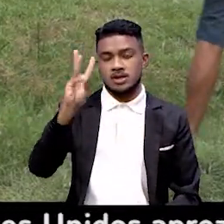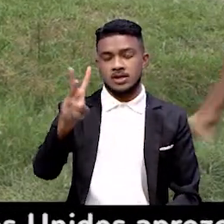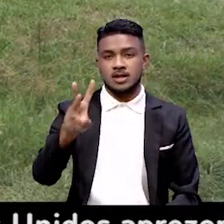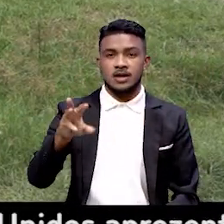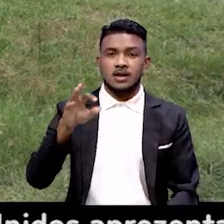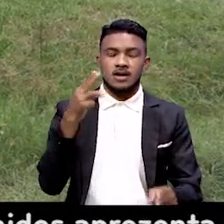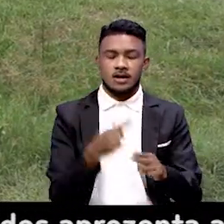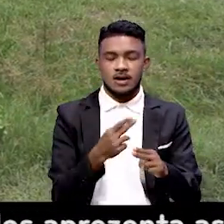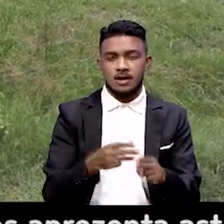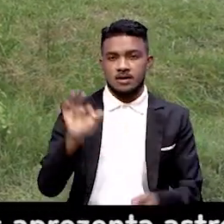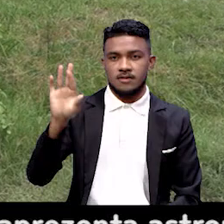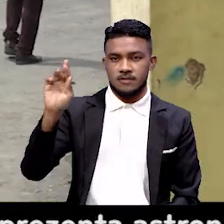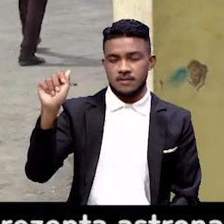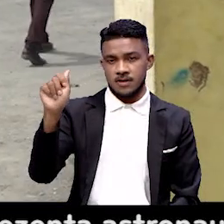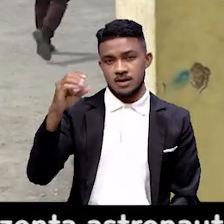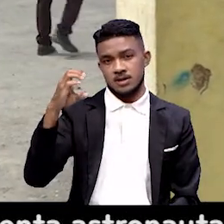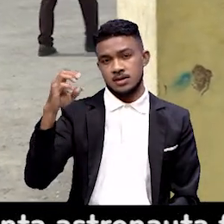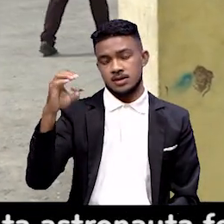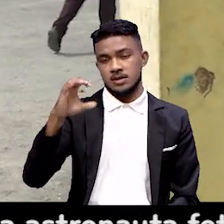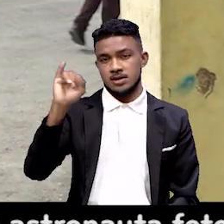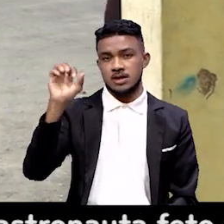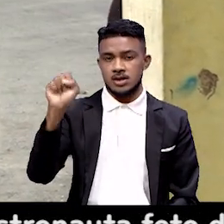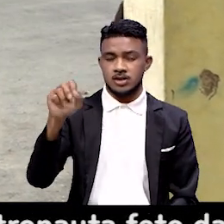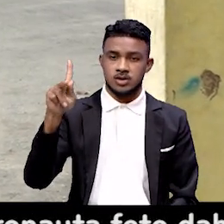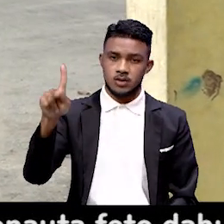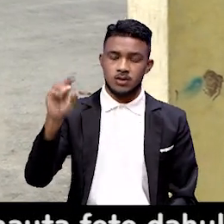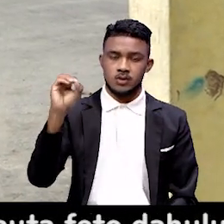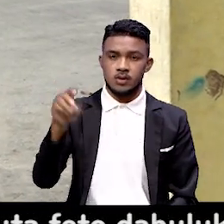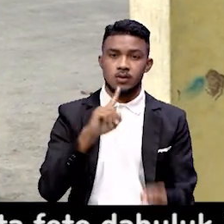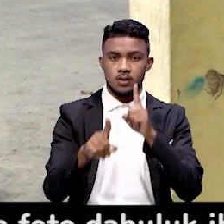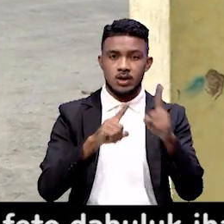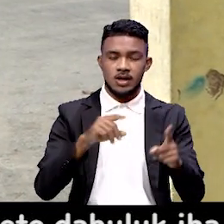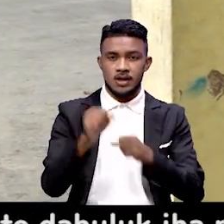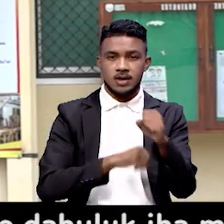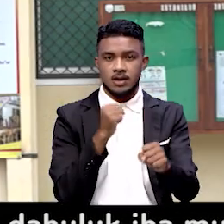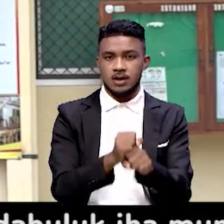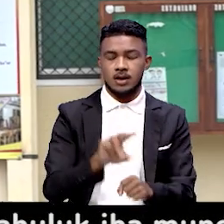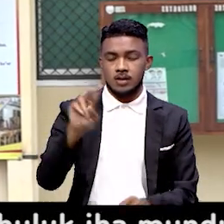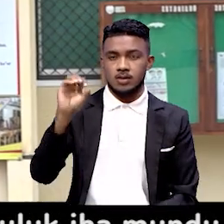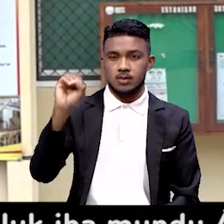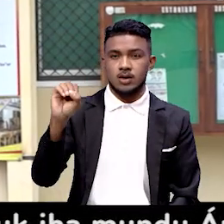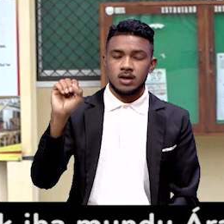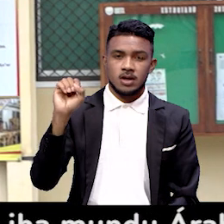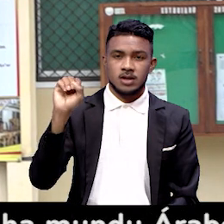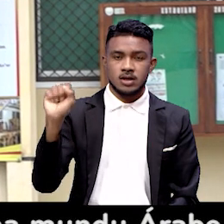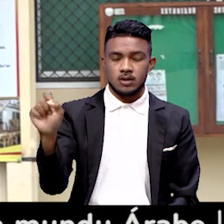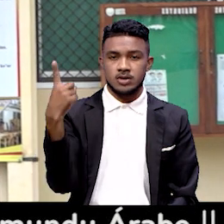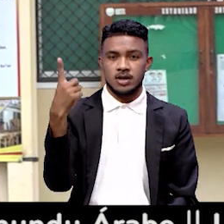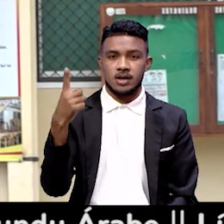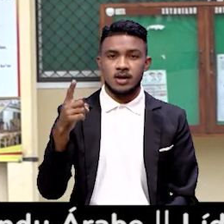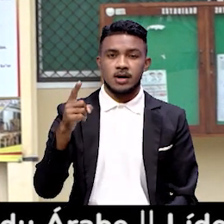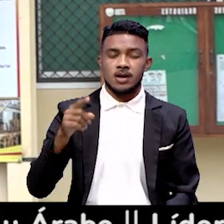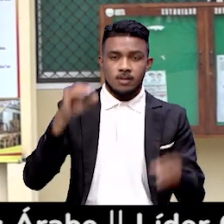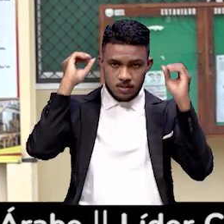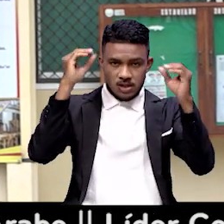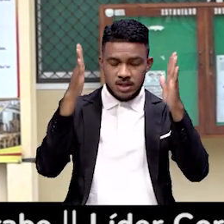hafo estabelecimento regime carreira e atinan rihun rua sanulu resin ida, professor balung monu ba categoria escalão 3,